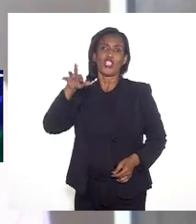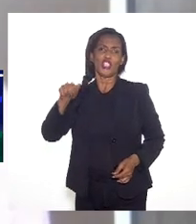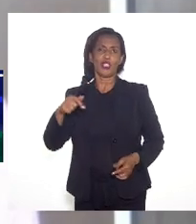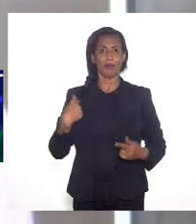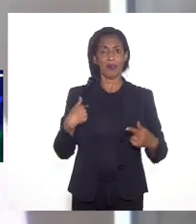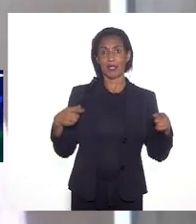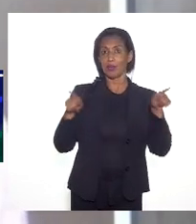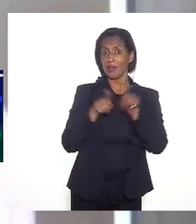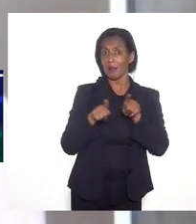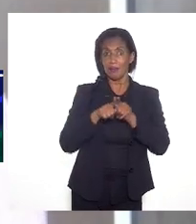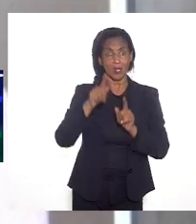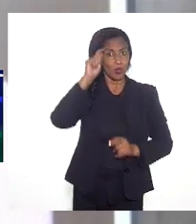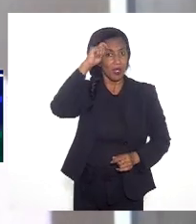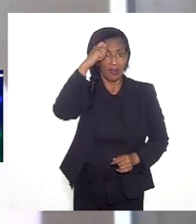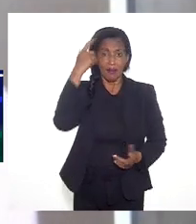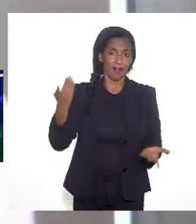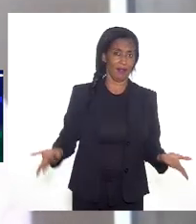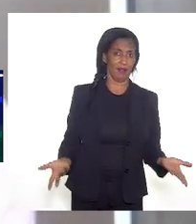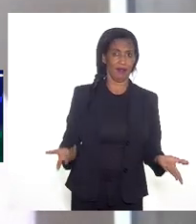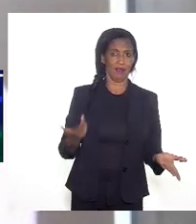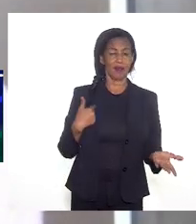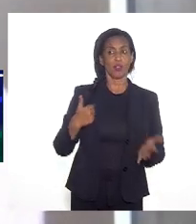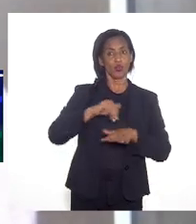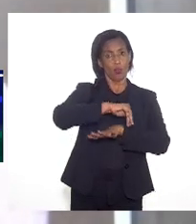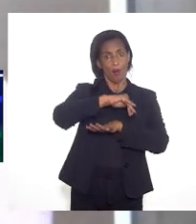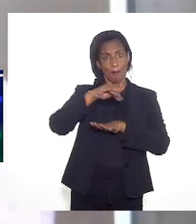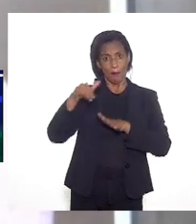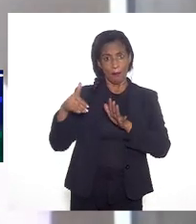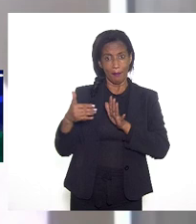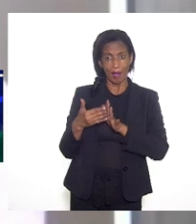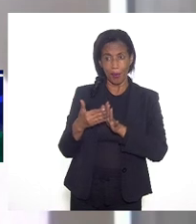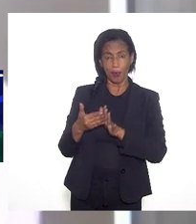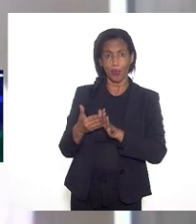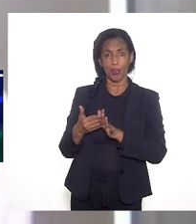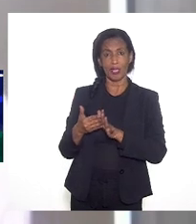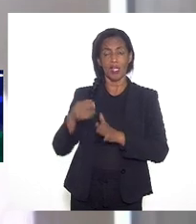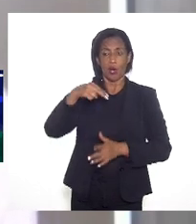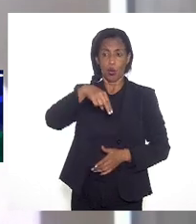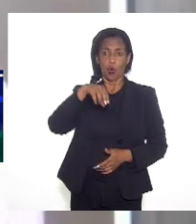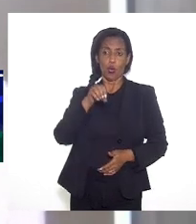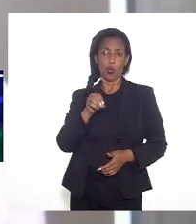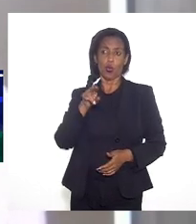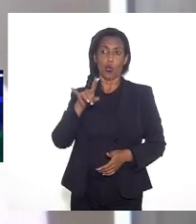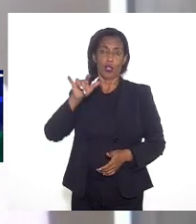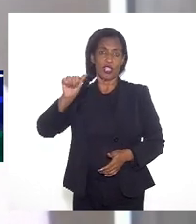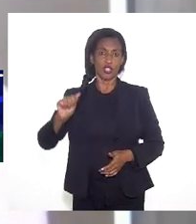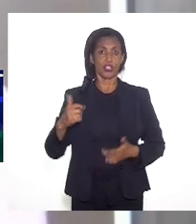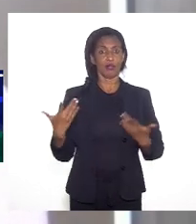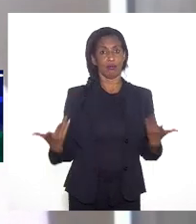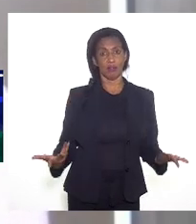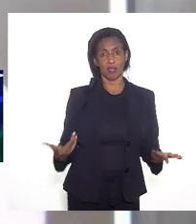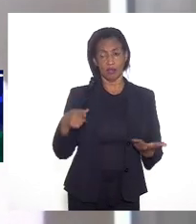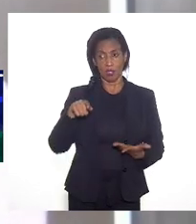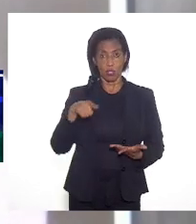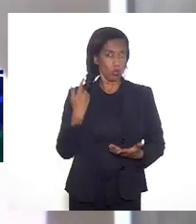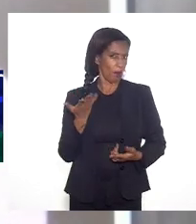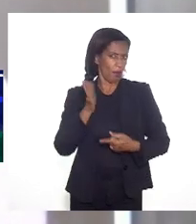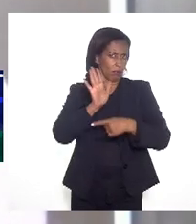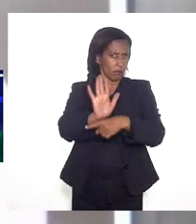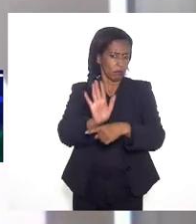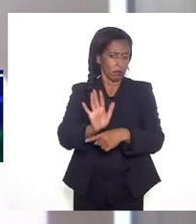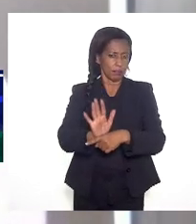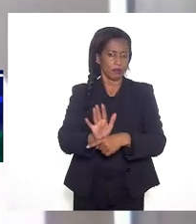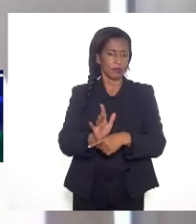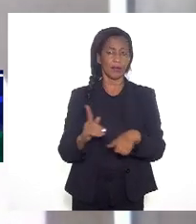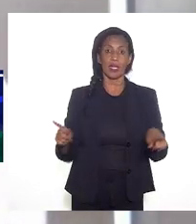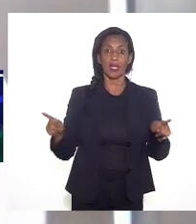Eu sou nordestina e negra. Na sua maioria, é uma miscigenação. O nordestino, na sua essência, só para corroborar,